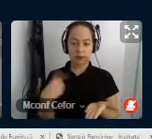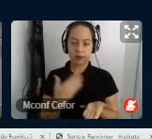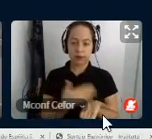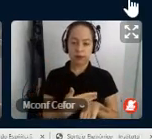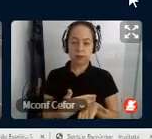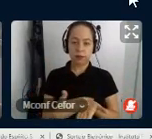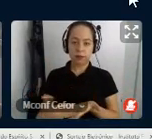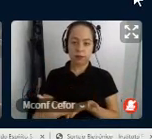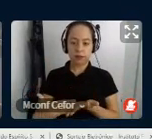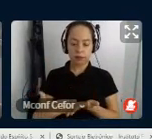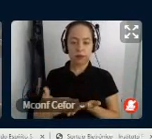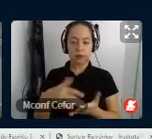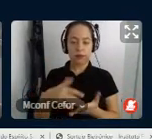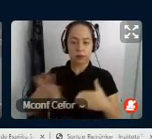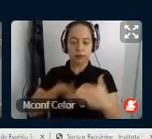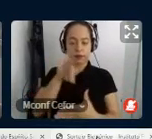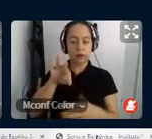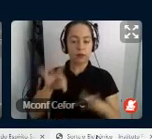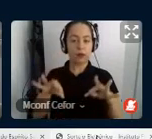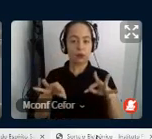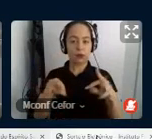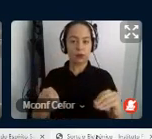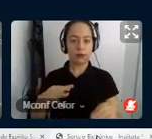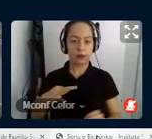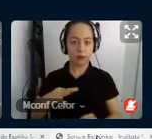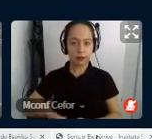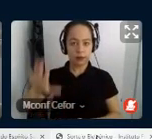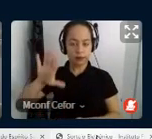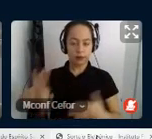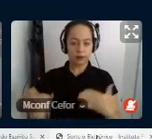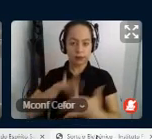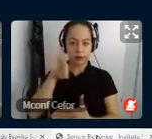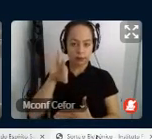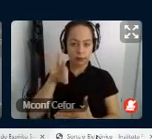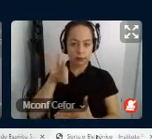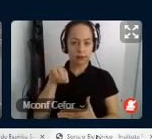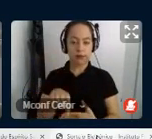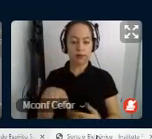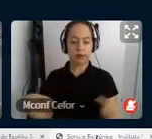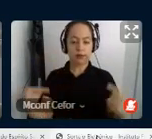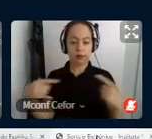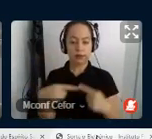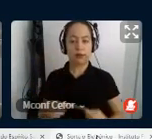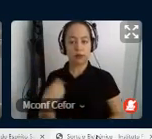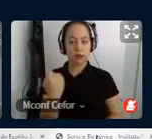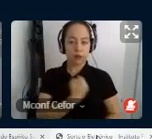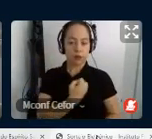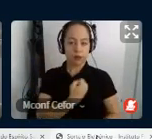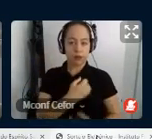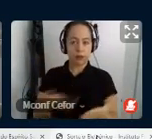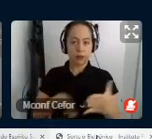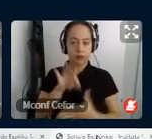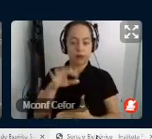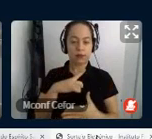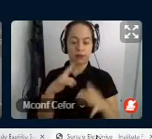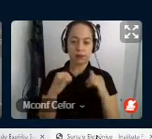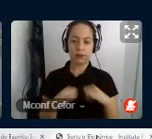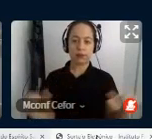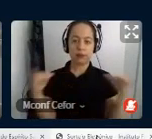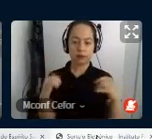iniciaremos o sorteio de todos os candidatos com inscrições homologadas, utilizando o número do sorteio que foi divulgado, e